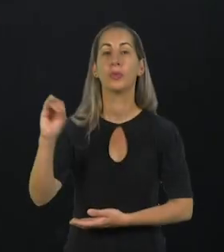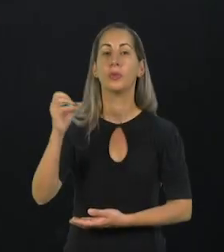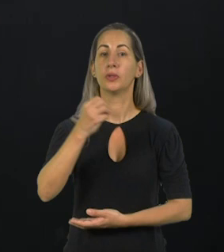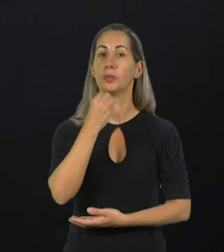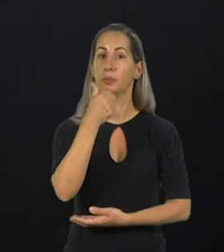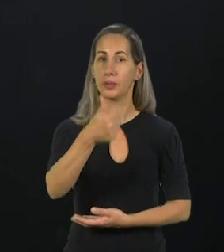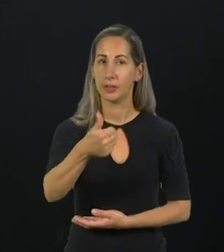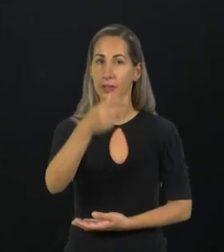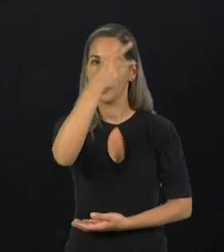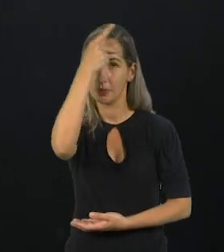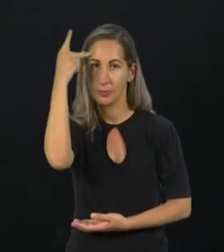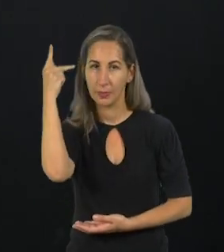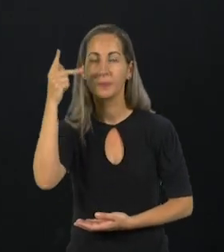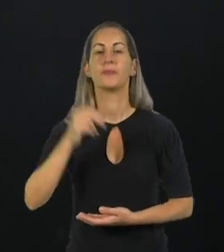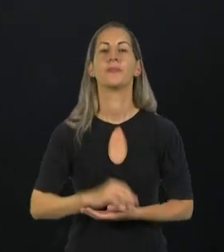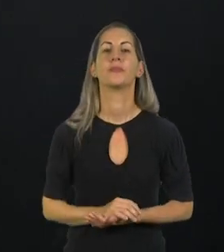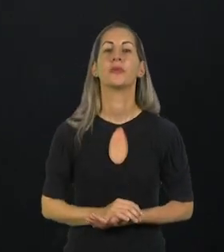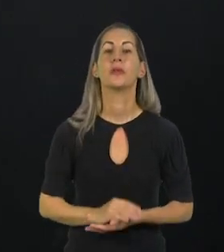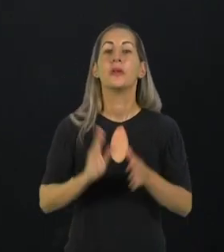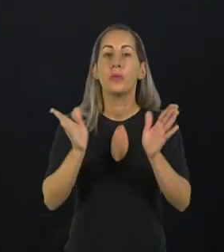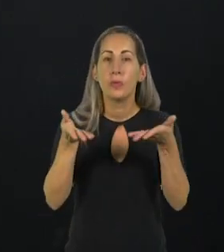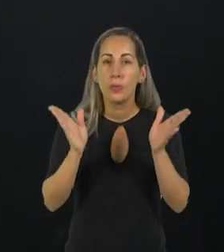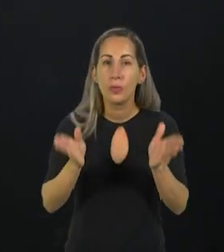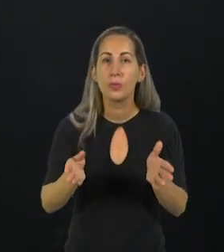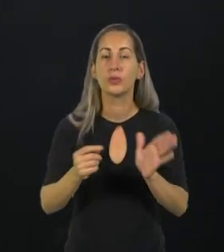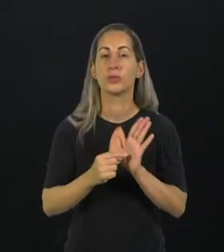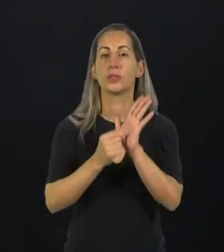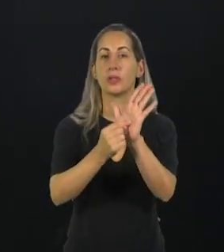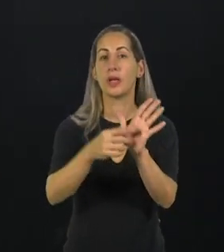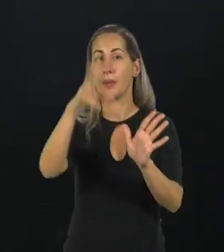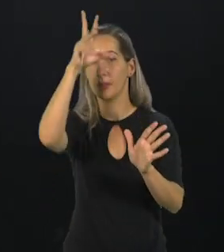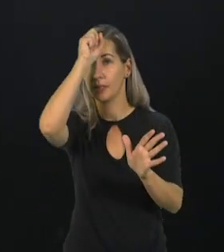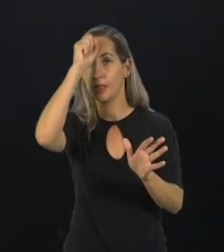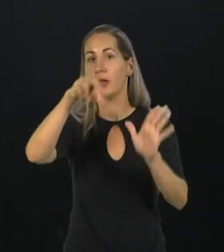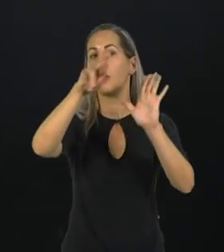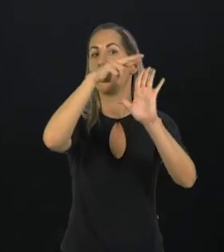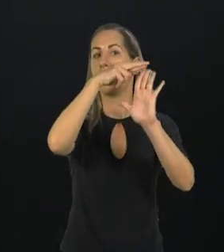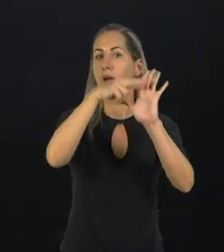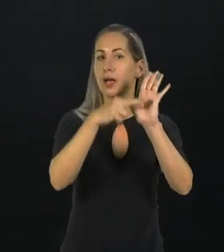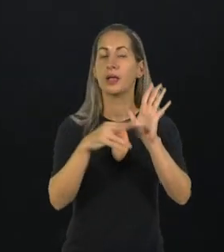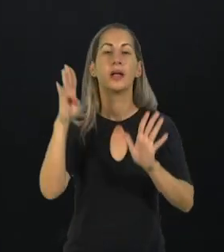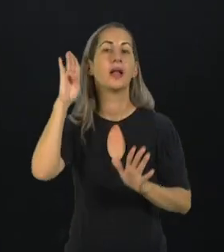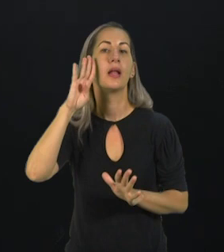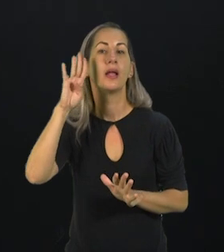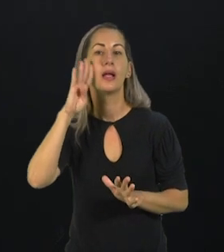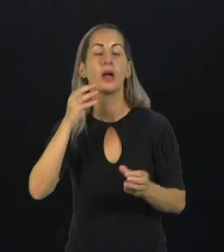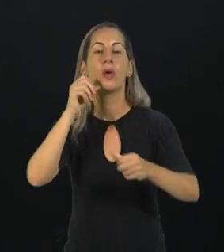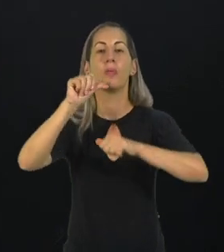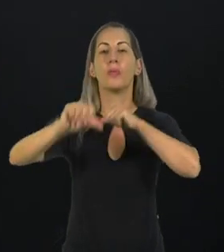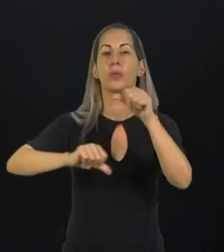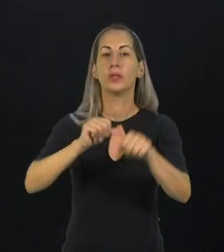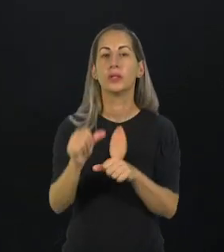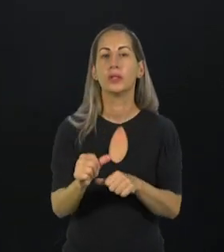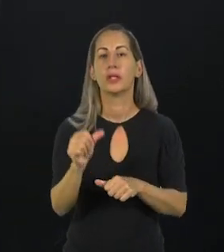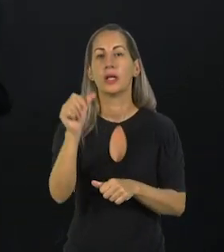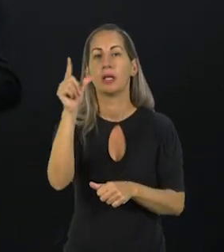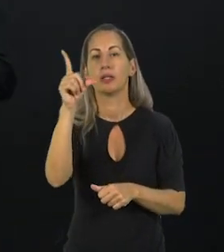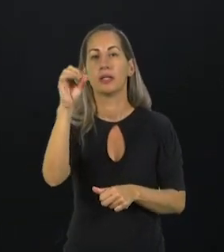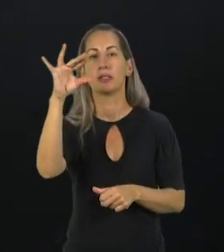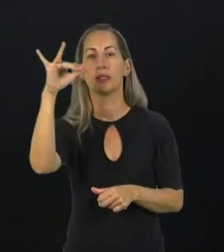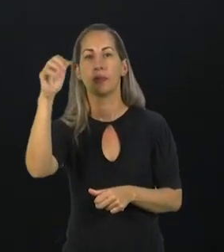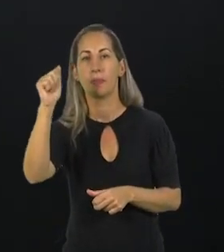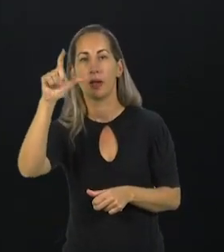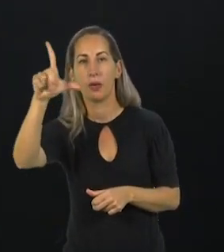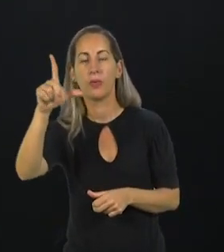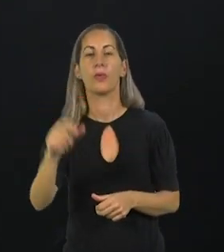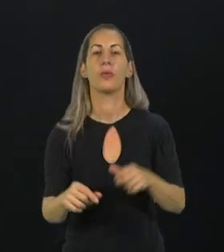Olá pessoal, tudo bem com vocês? Nesta nossa aula vamos aprender aqui uma regra bem legal que é como transformar números decimais